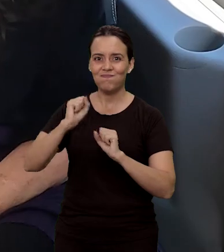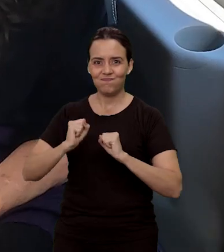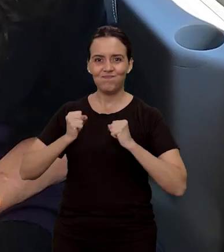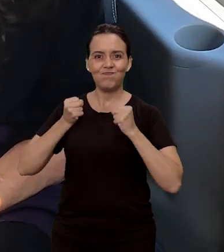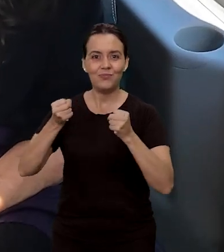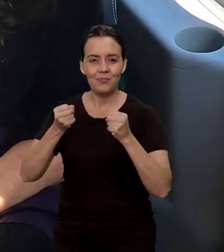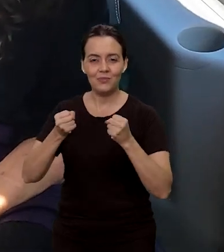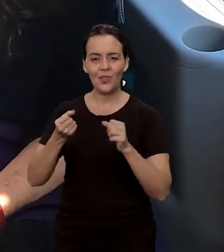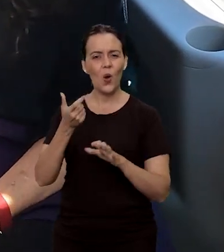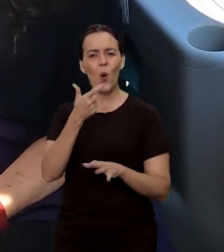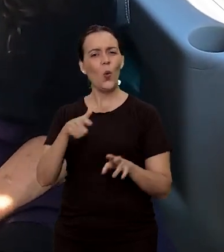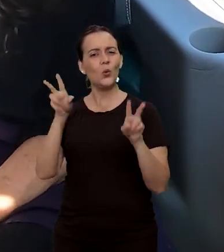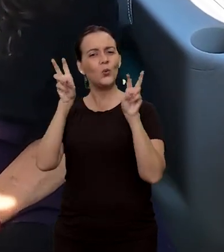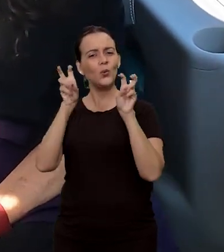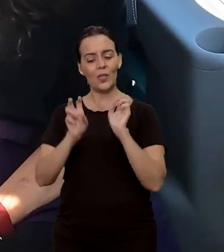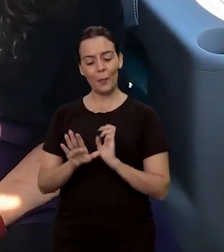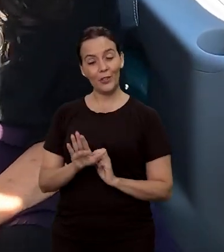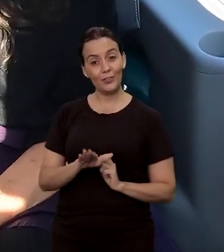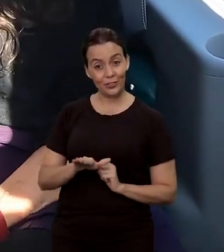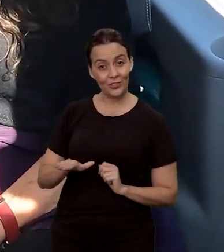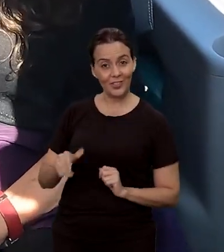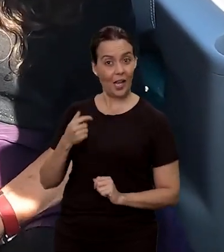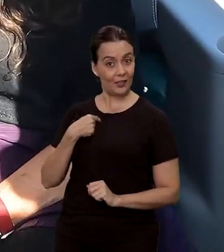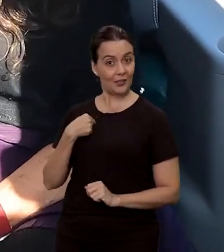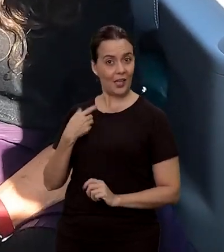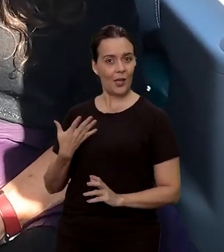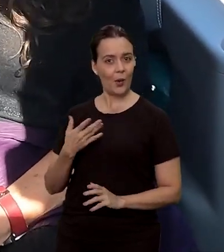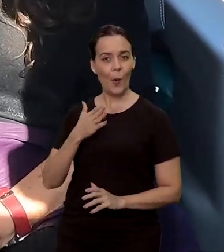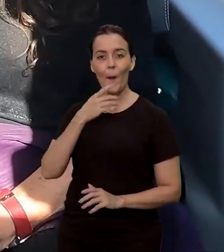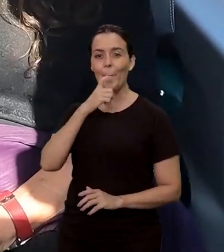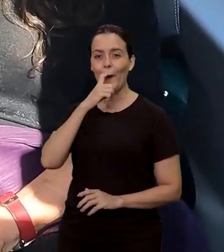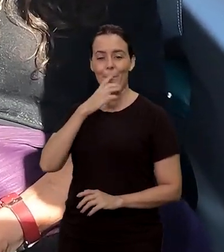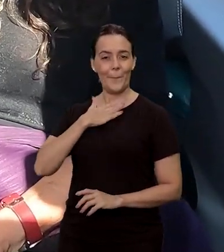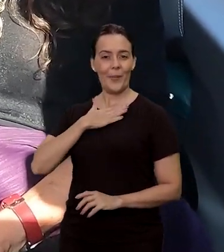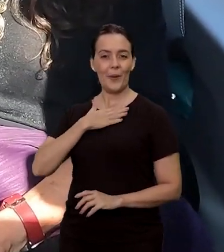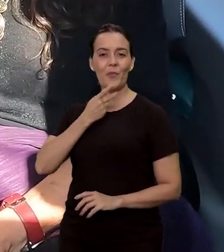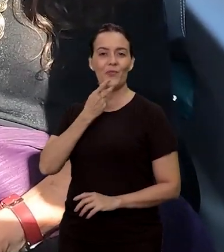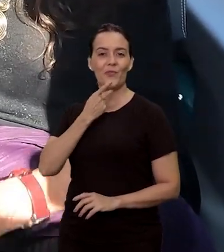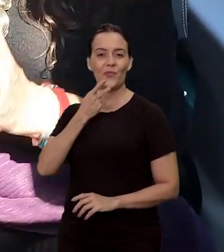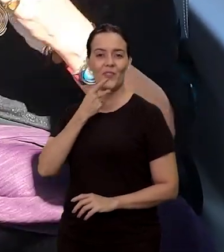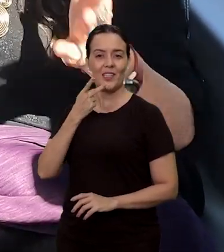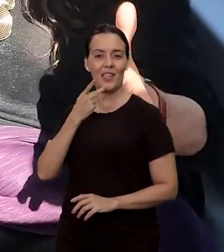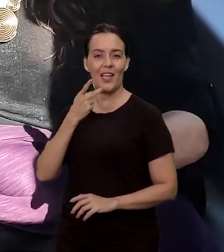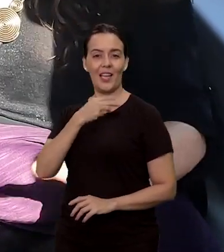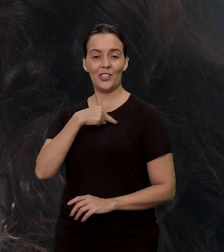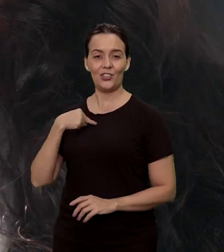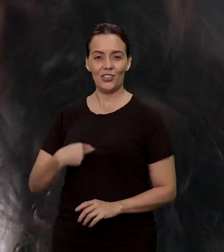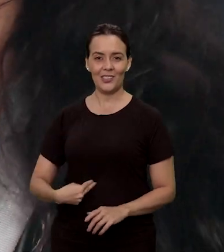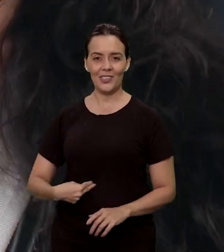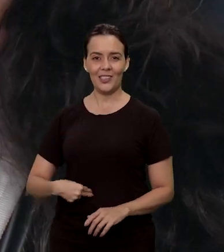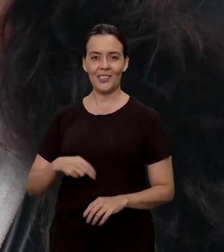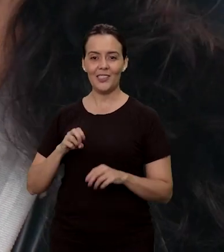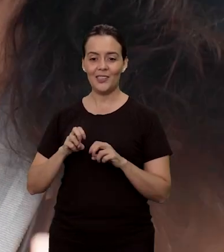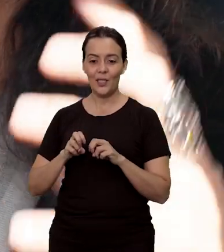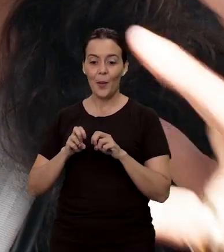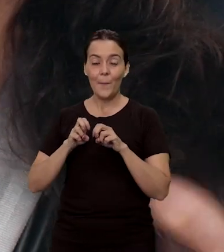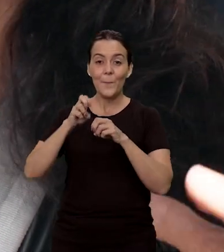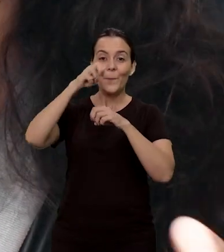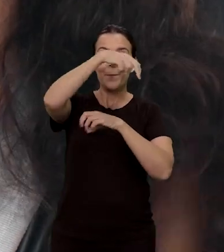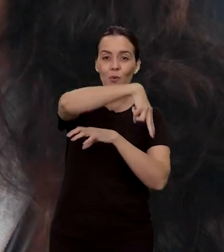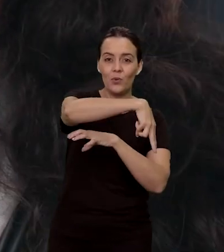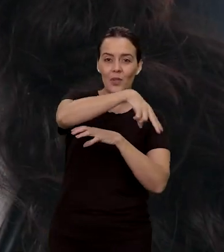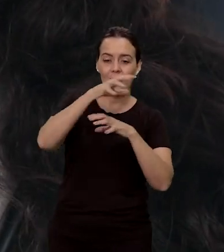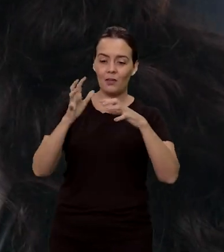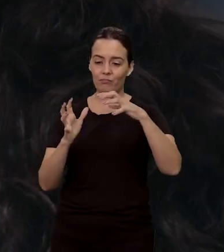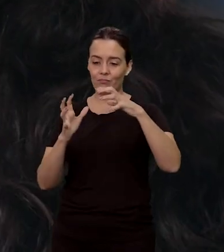criança, meu pai um dia me disse, se todos os chineses pularem ao mesmo tempo, a Terra sai do eixo. E eu acho que foi